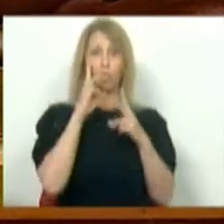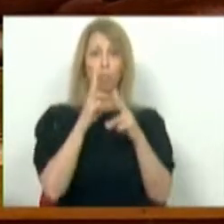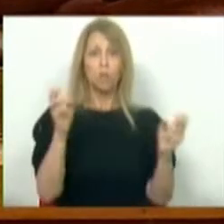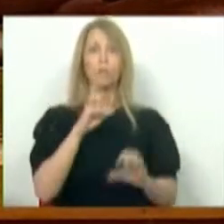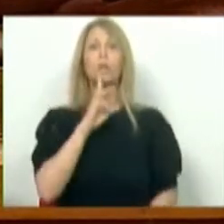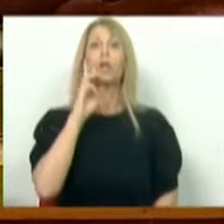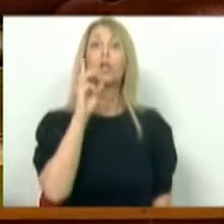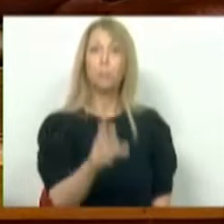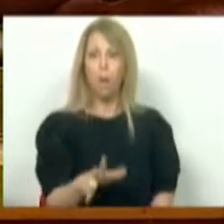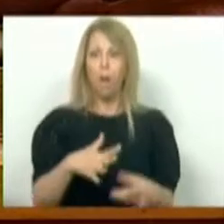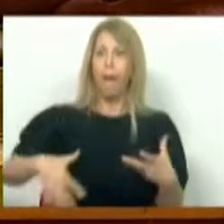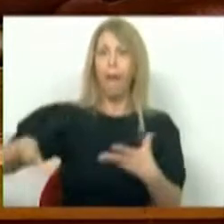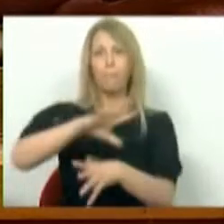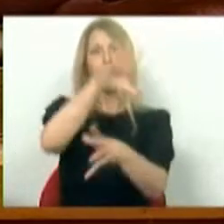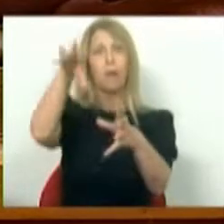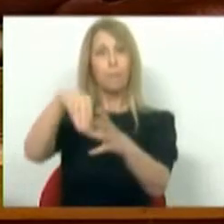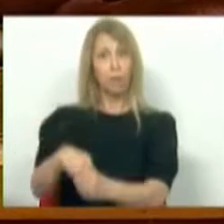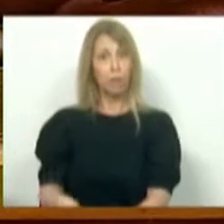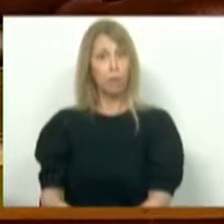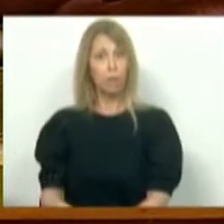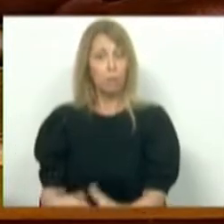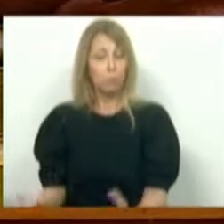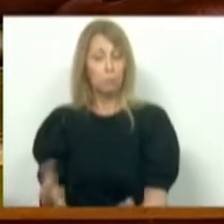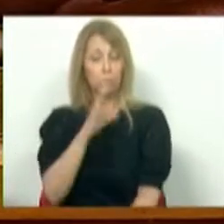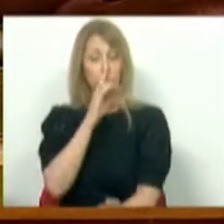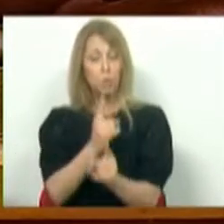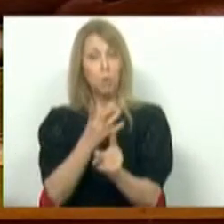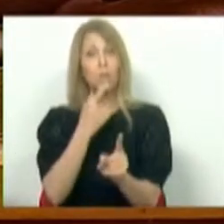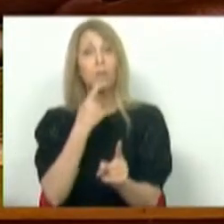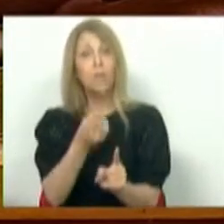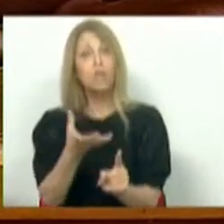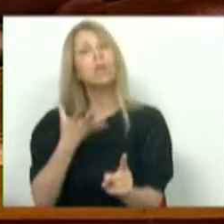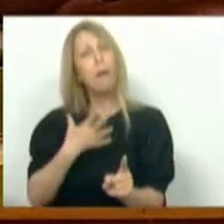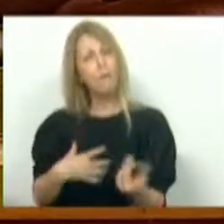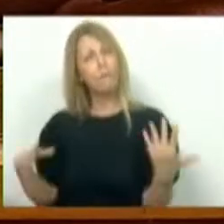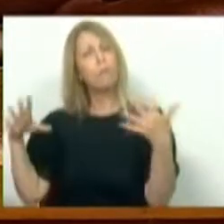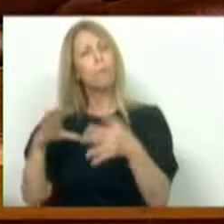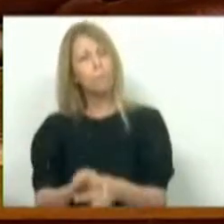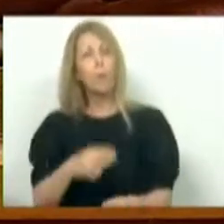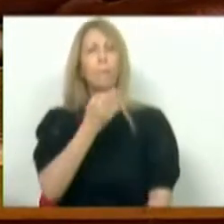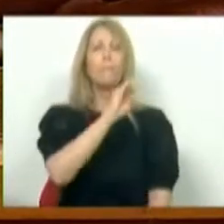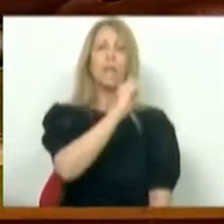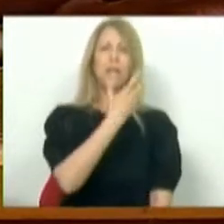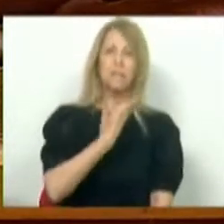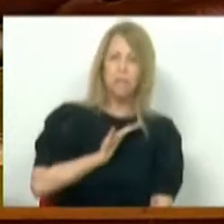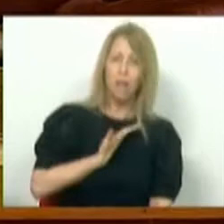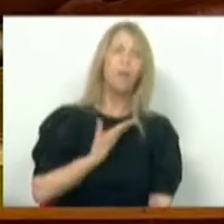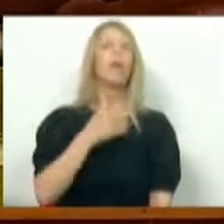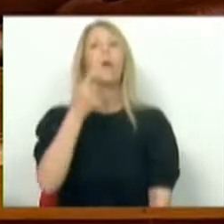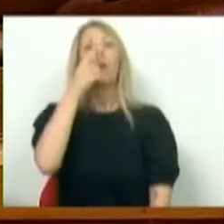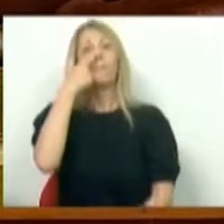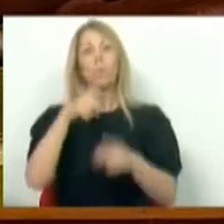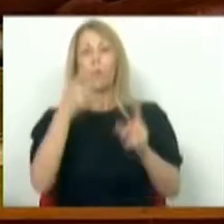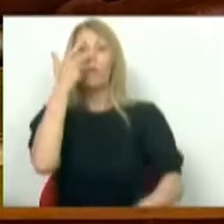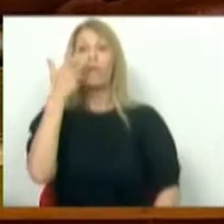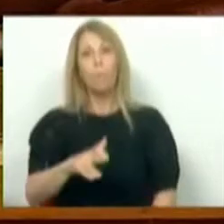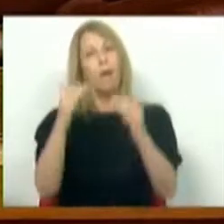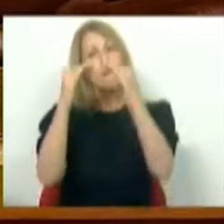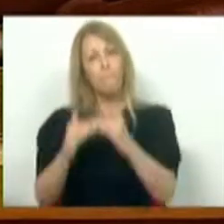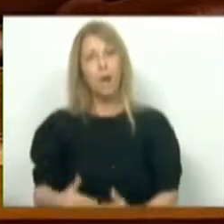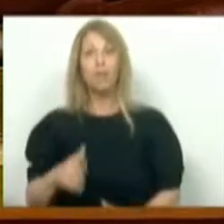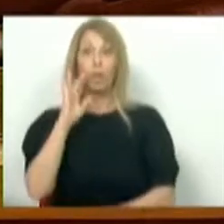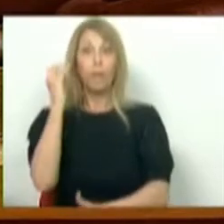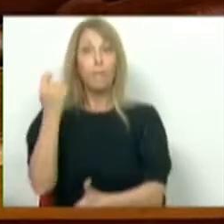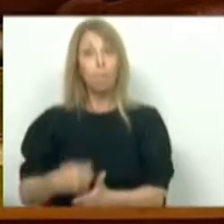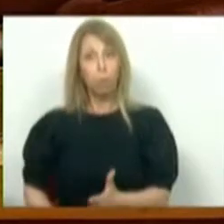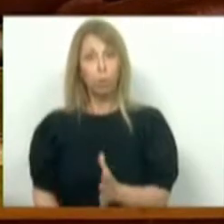e abrangentes. Ao mesmo tempo que diz querer reconciliar o PSD com os pensionistas e baixar os impostos, recupera